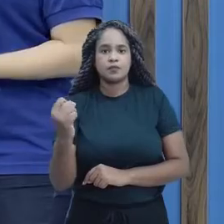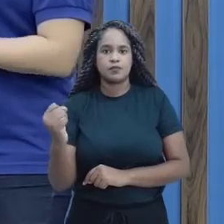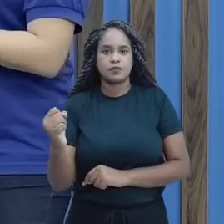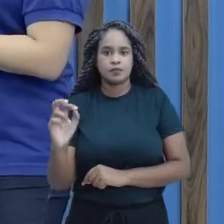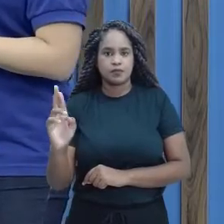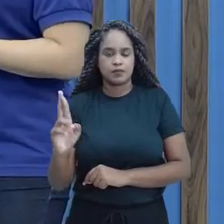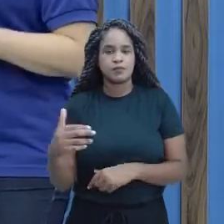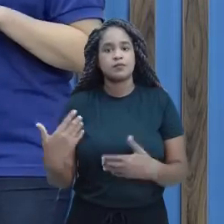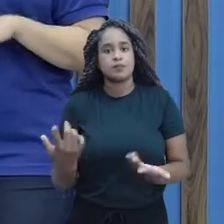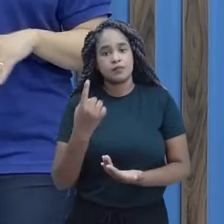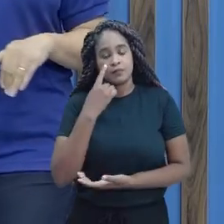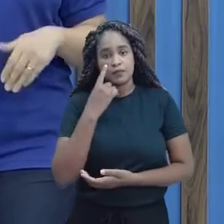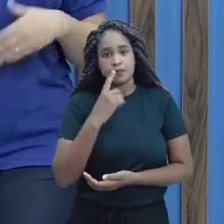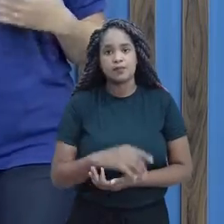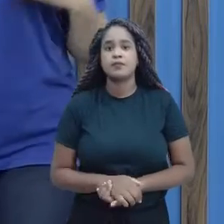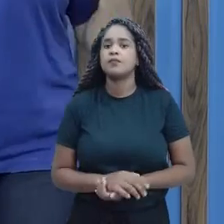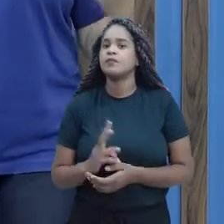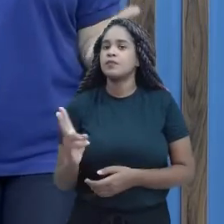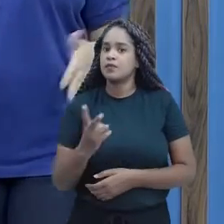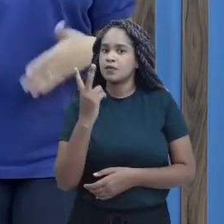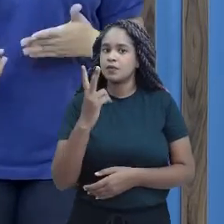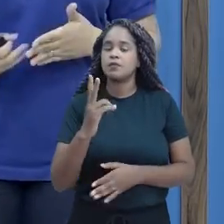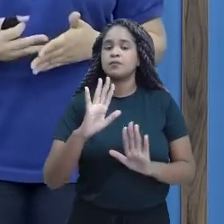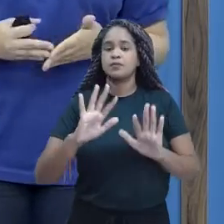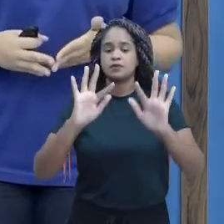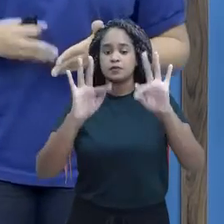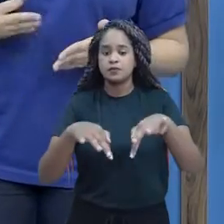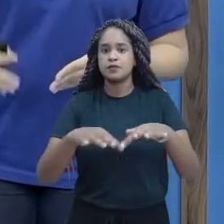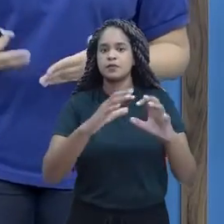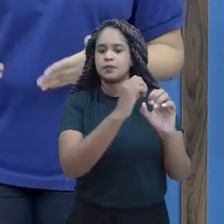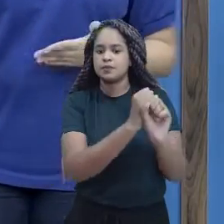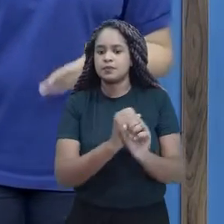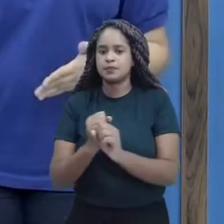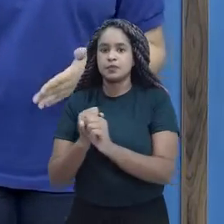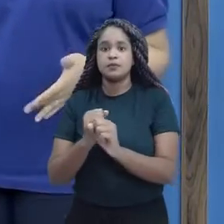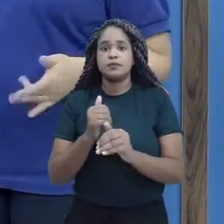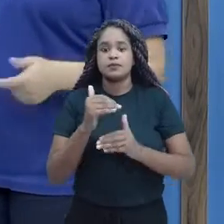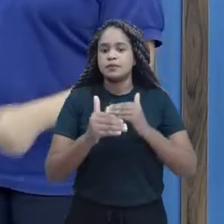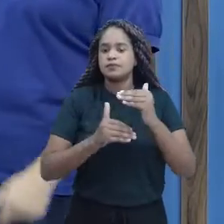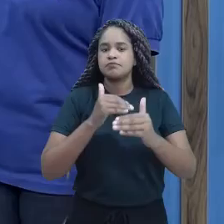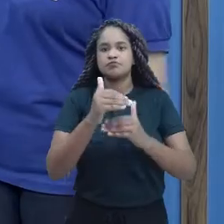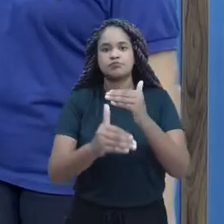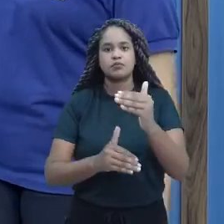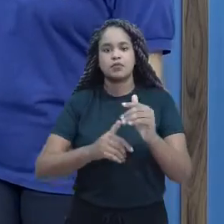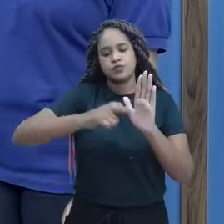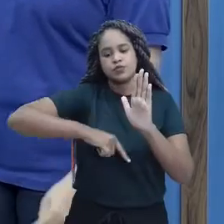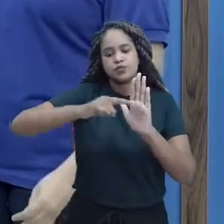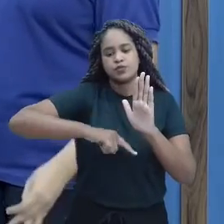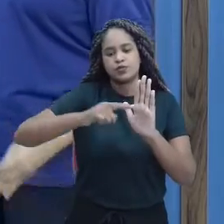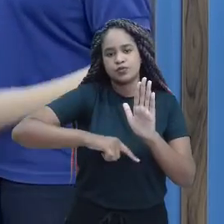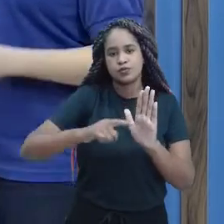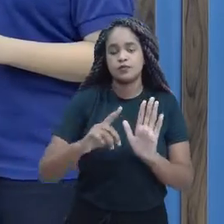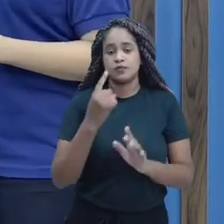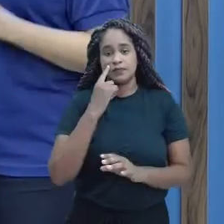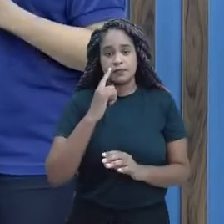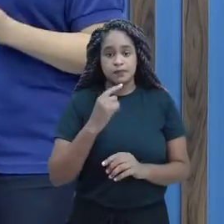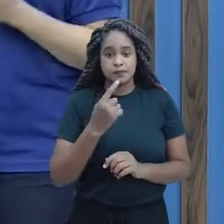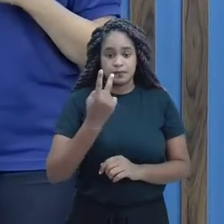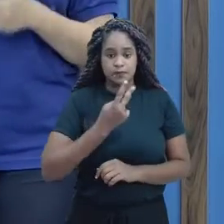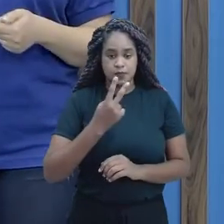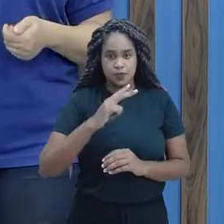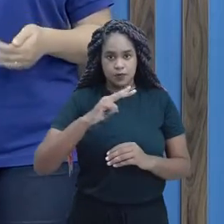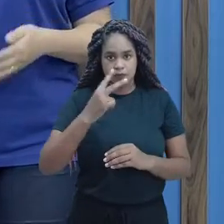524,88. Esse valor veio depois dessas movimentações sucessivas, tá, gente? Depois de 2 acréscimos